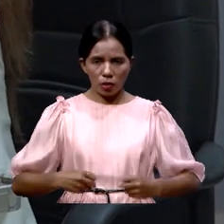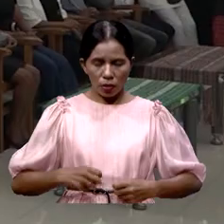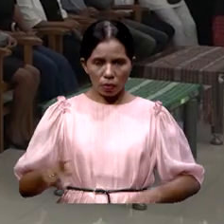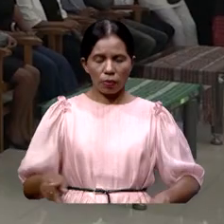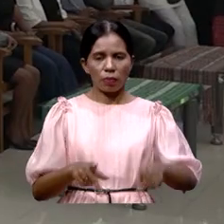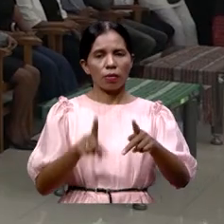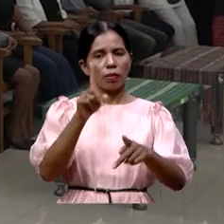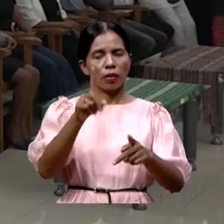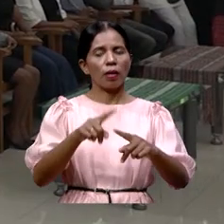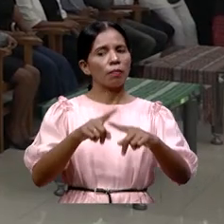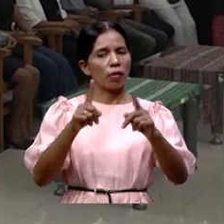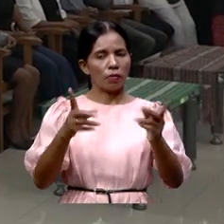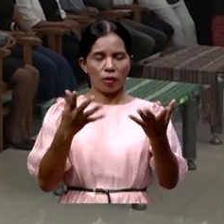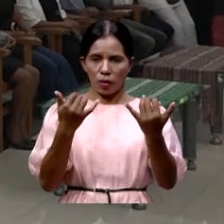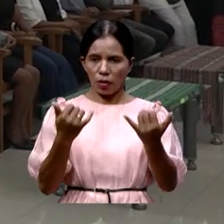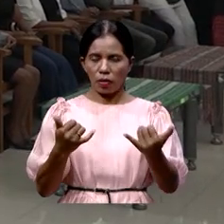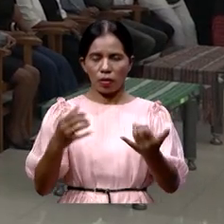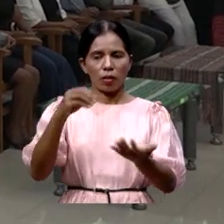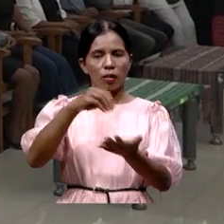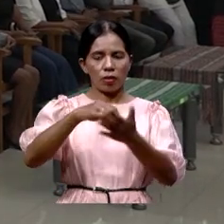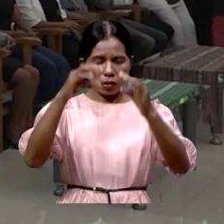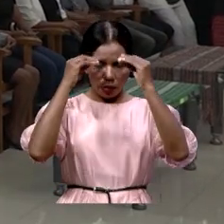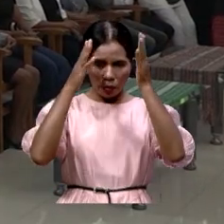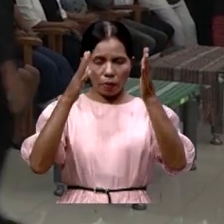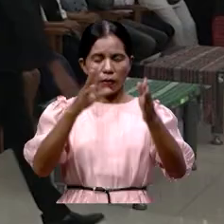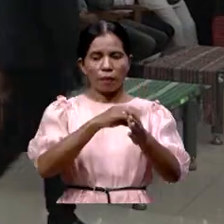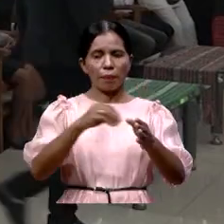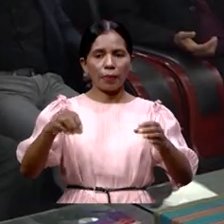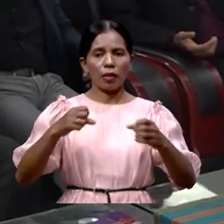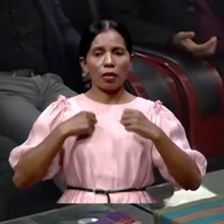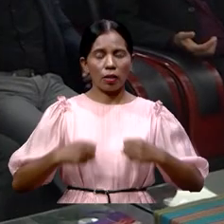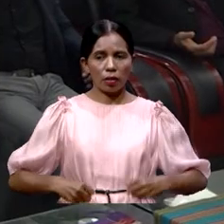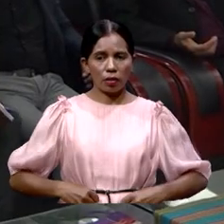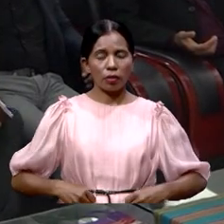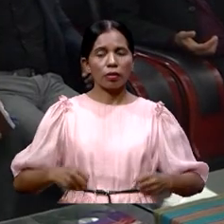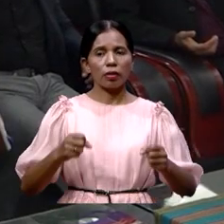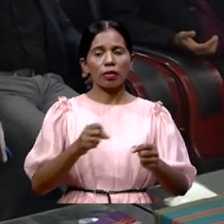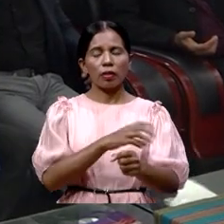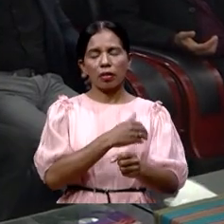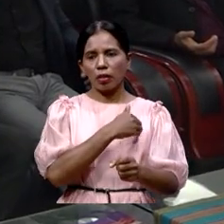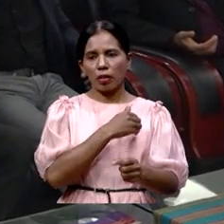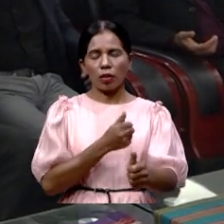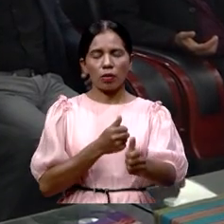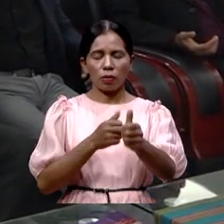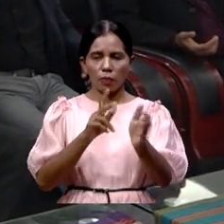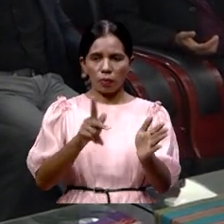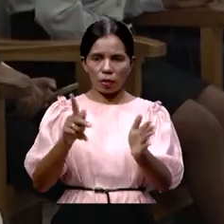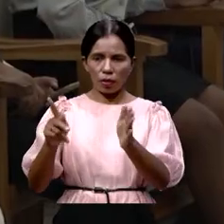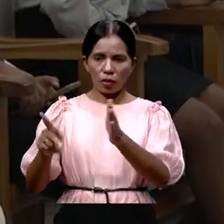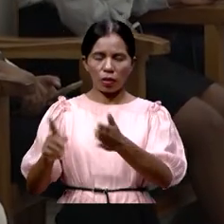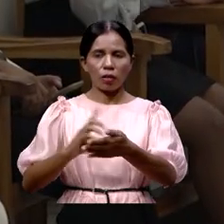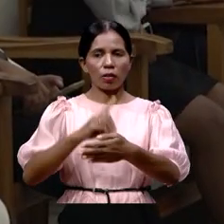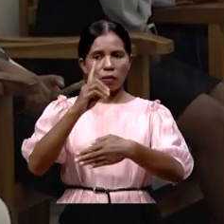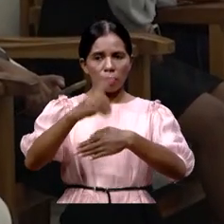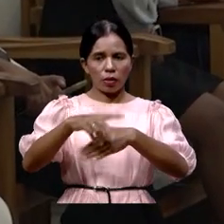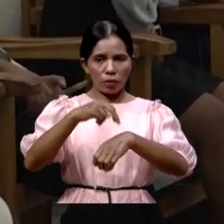Ida. Mais bem, daudaune, colocação profissional de saúde para posto de saúde Sira, se adaptar ao Plano Estratégico de Desenvolvimento Nacional.